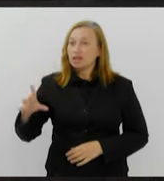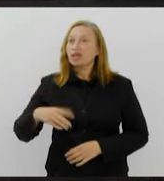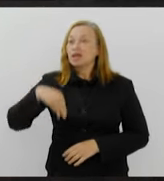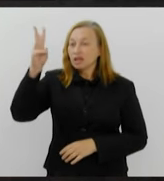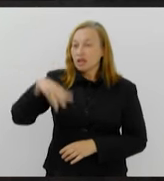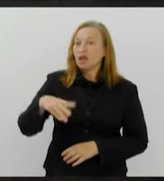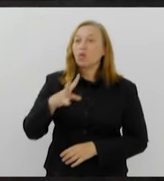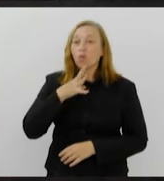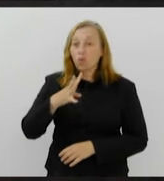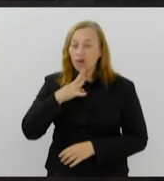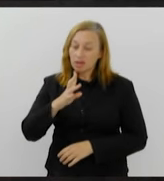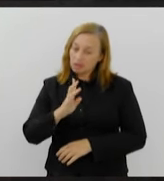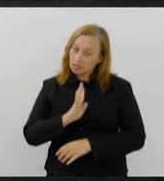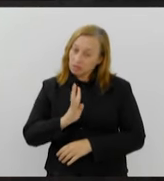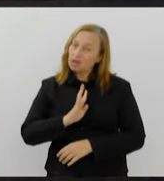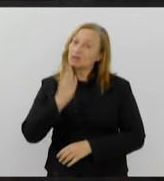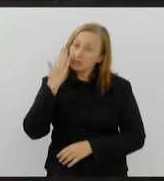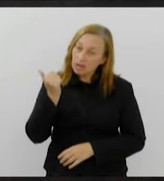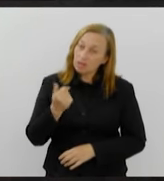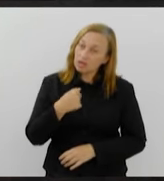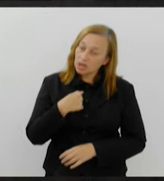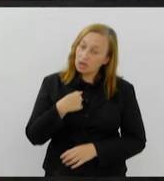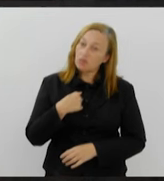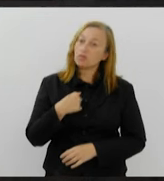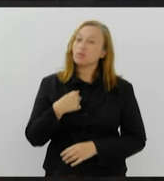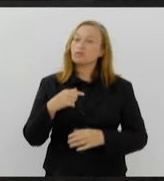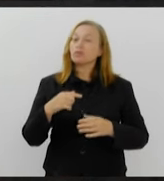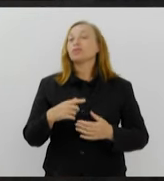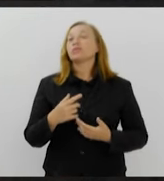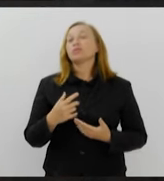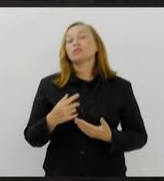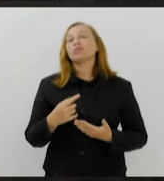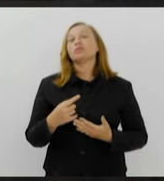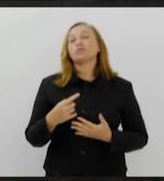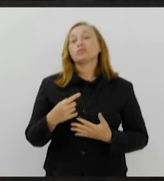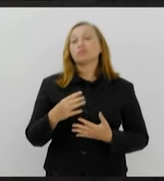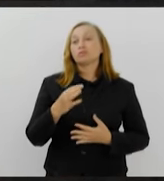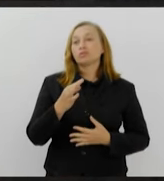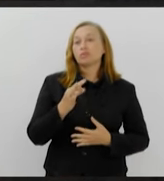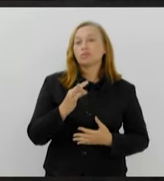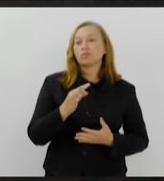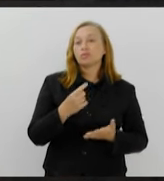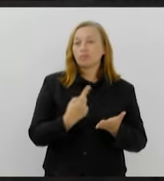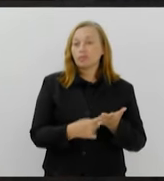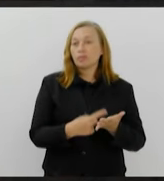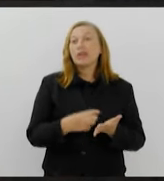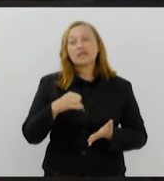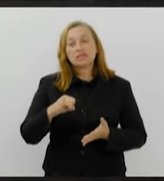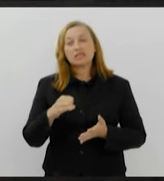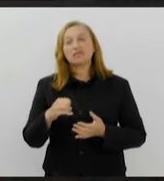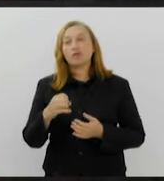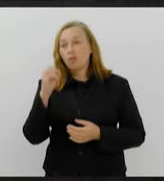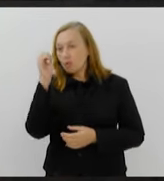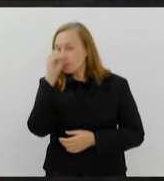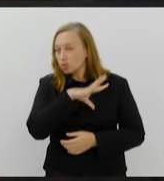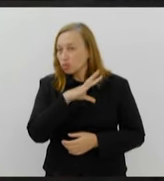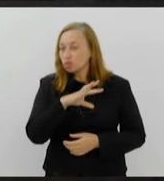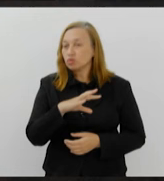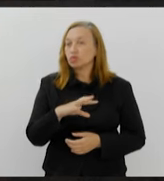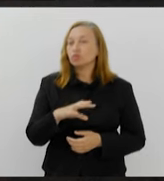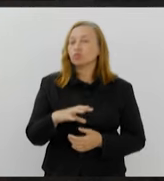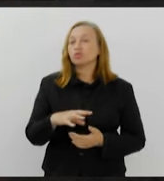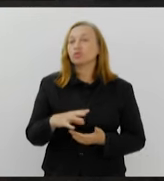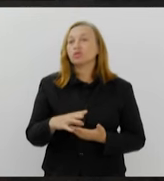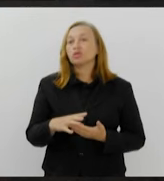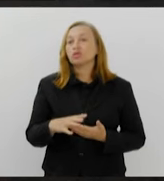sabe que eu sou um garantista e feito isso claro que se restar comprovado o abuso o exagero ou a ilicitude do